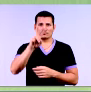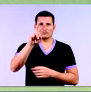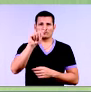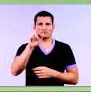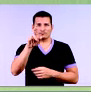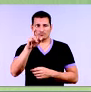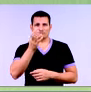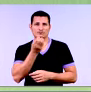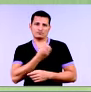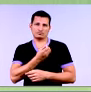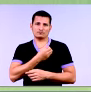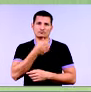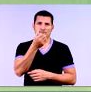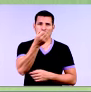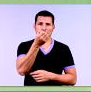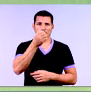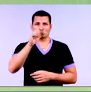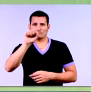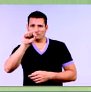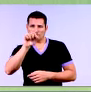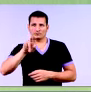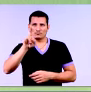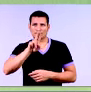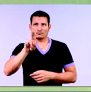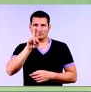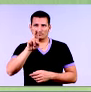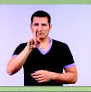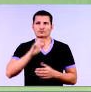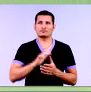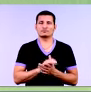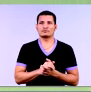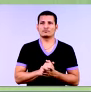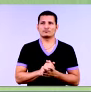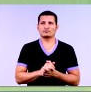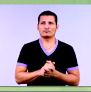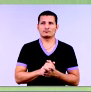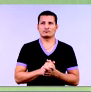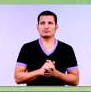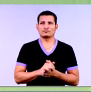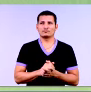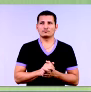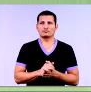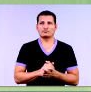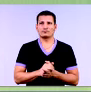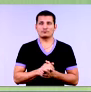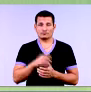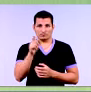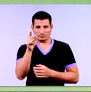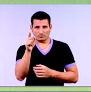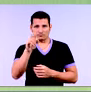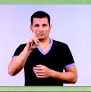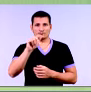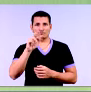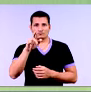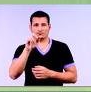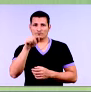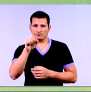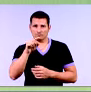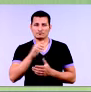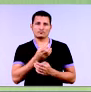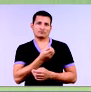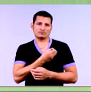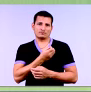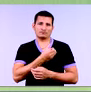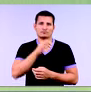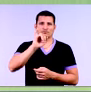variável utilizando o número, que é essa variável aqui. Essa variável, então, ela é do tipo